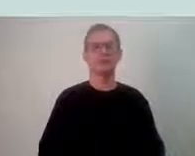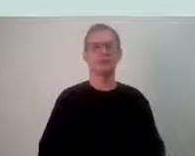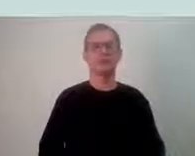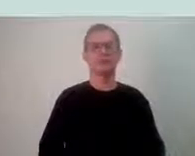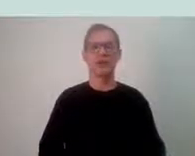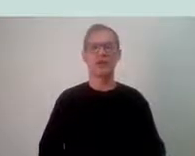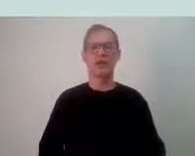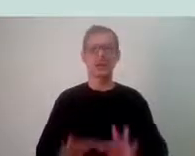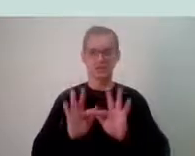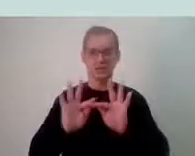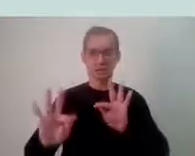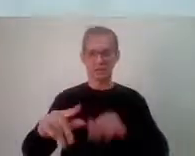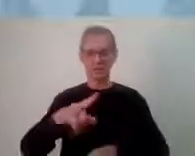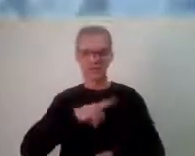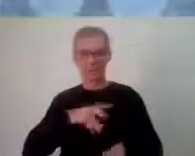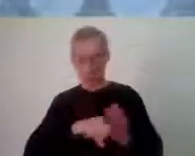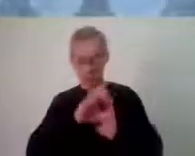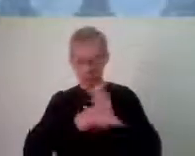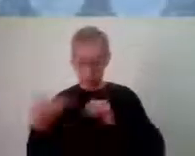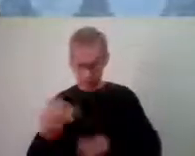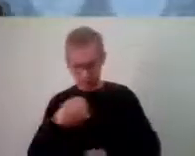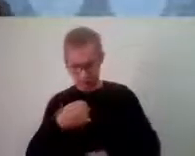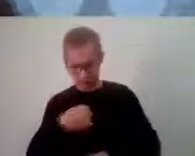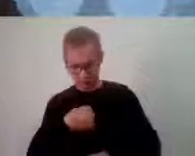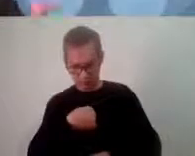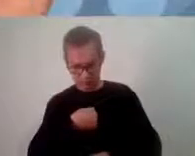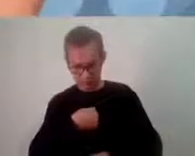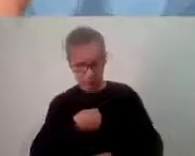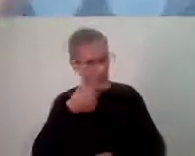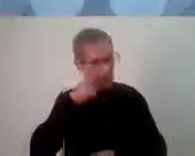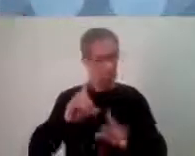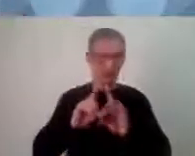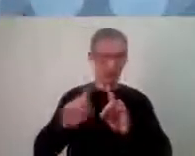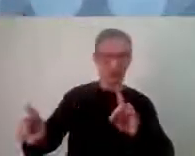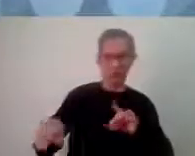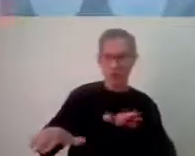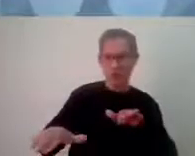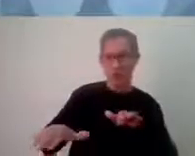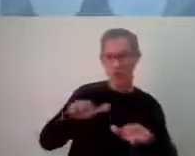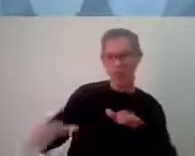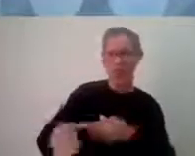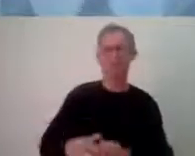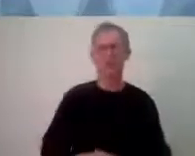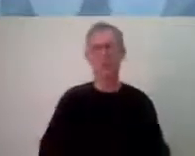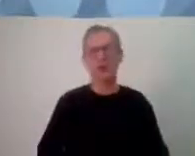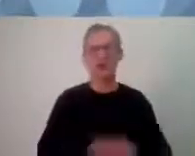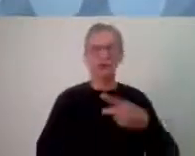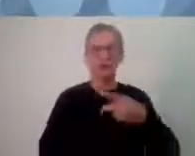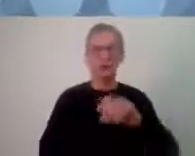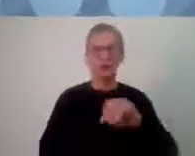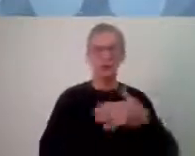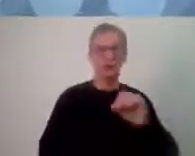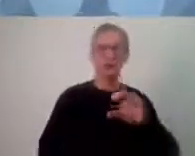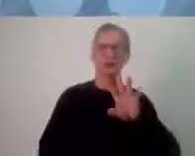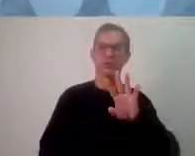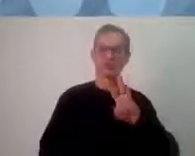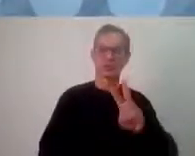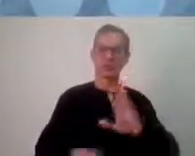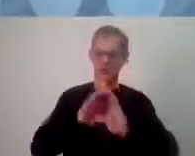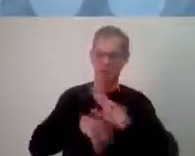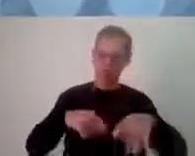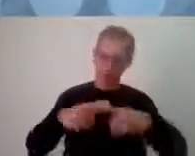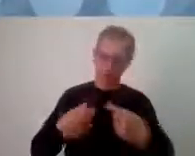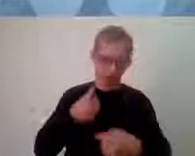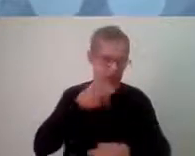Na física, a gente tem alguns conceitos, que é o conceito de distância e deslocamento e posição. A gente tem esses três conceitos.